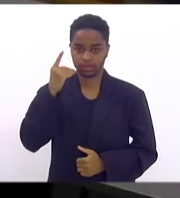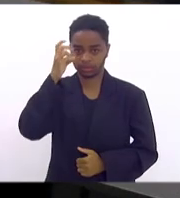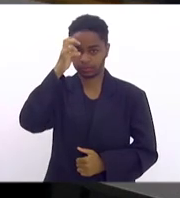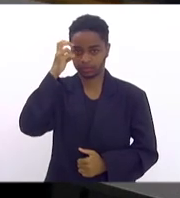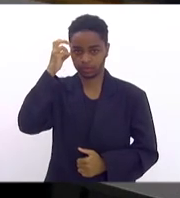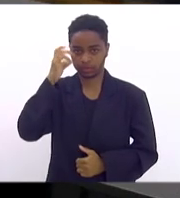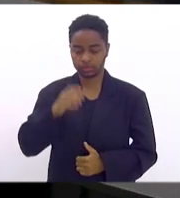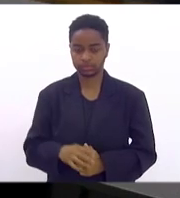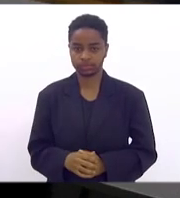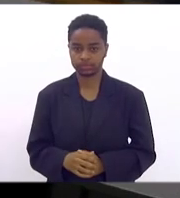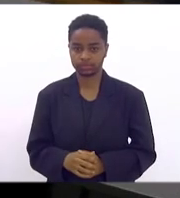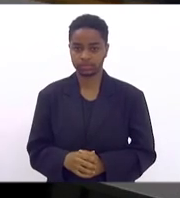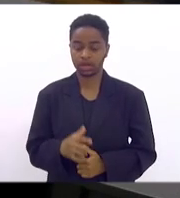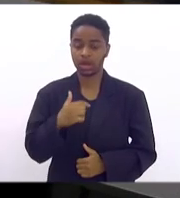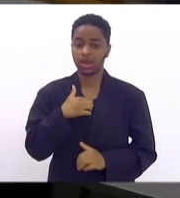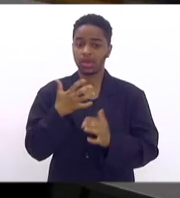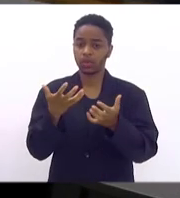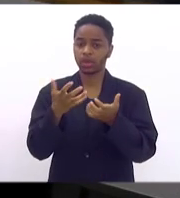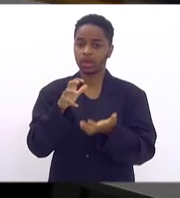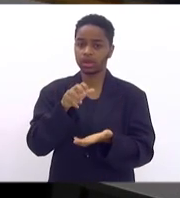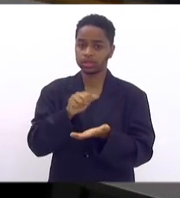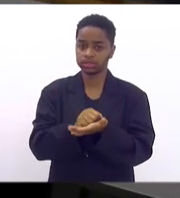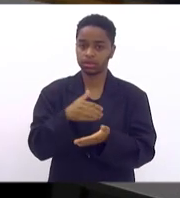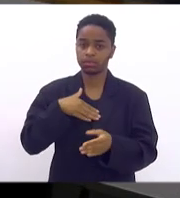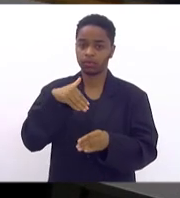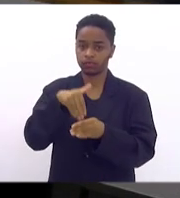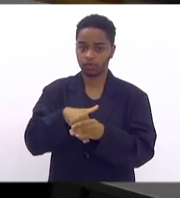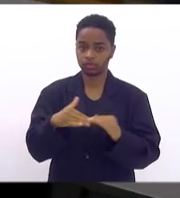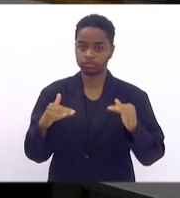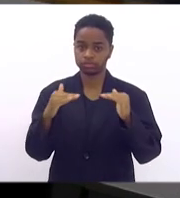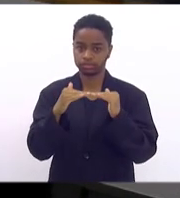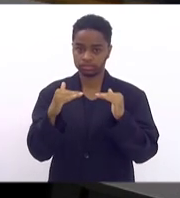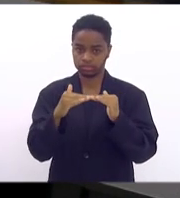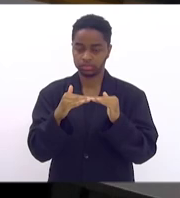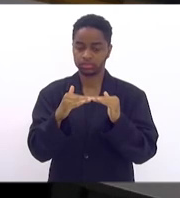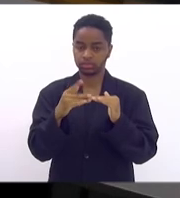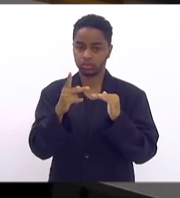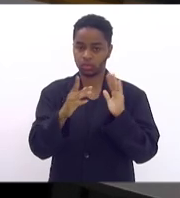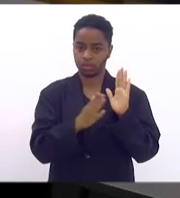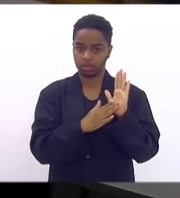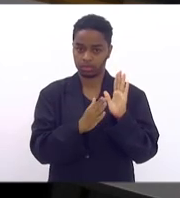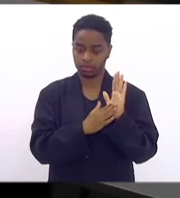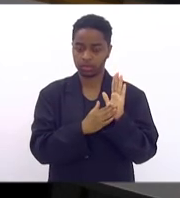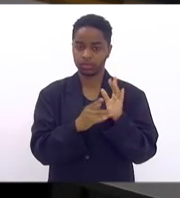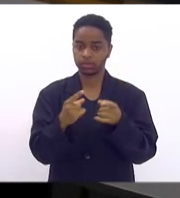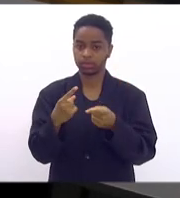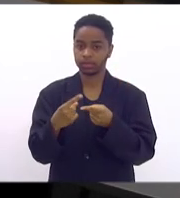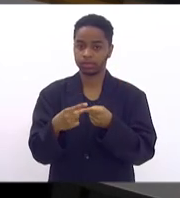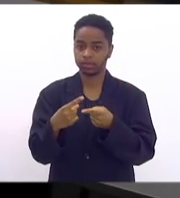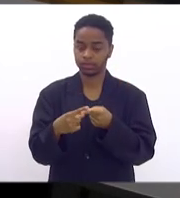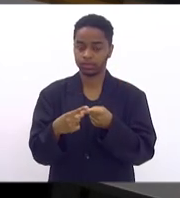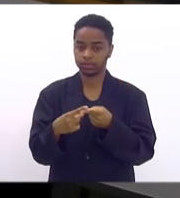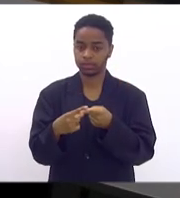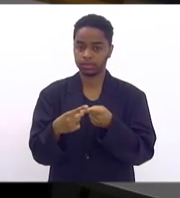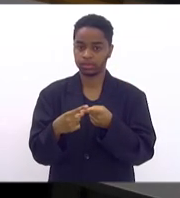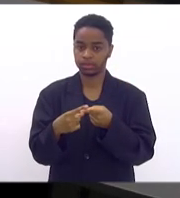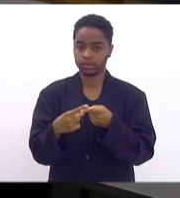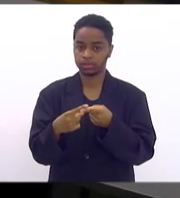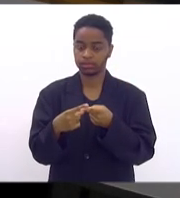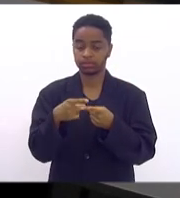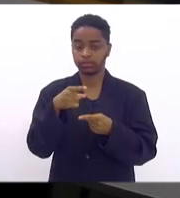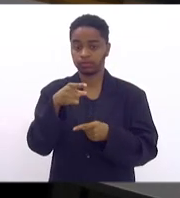Presidenta, eu queria já deixar consignado o meu voto a favor do seu encaminhamento, porque Vossa